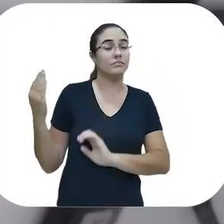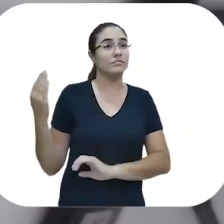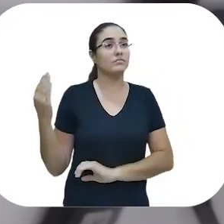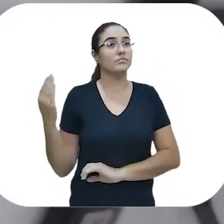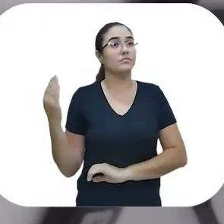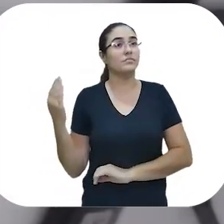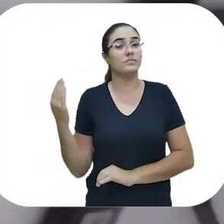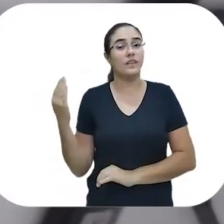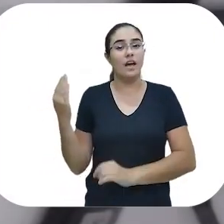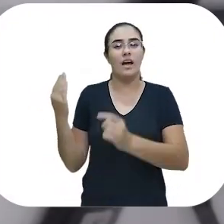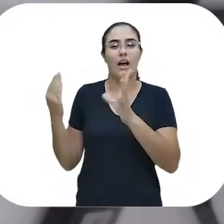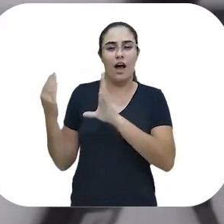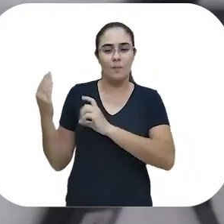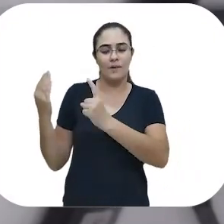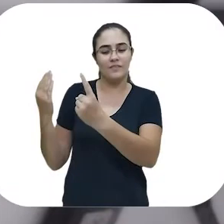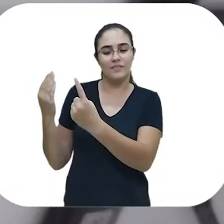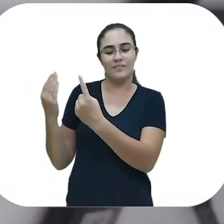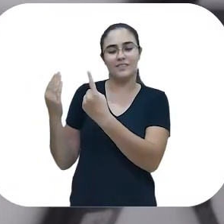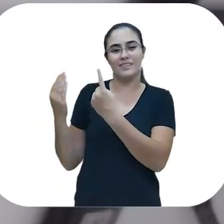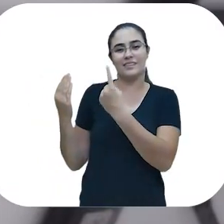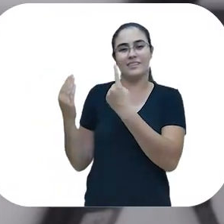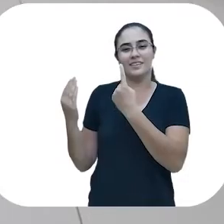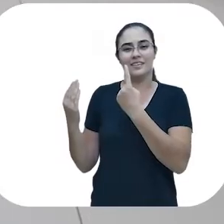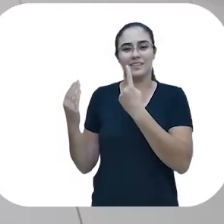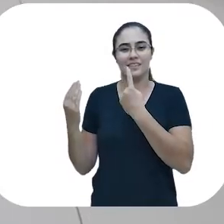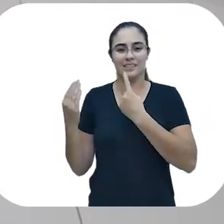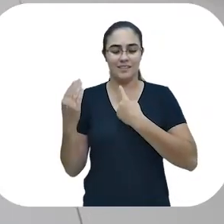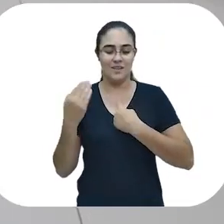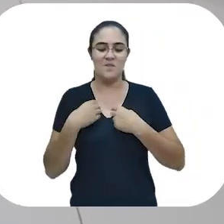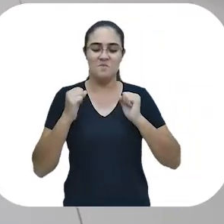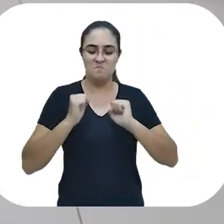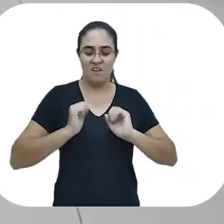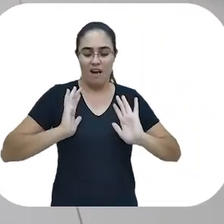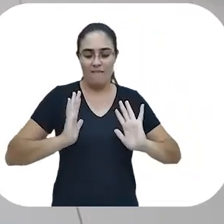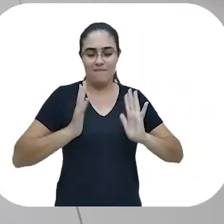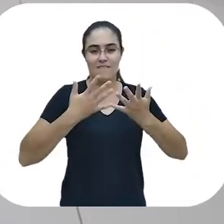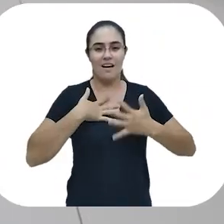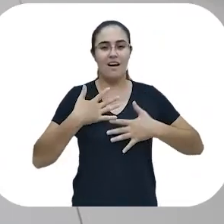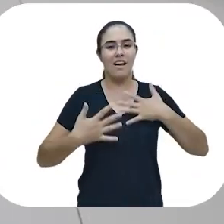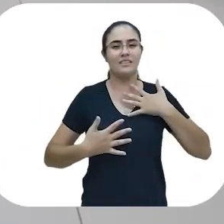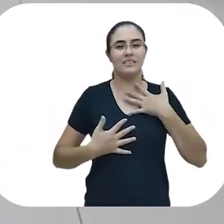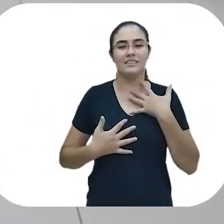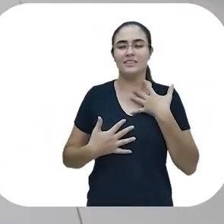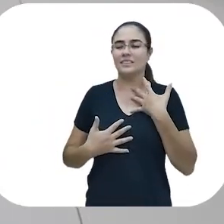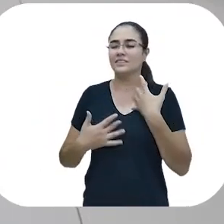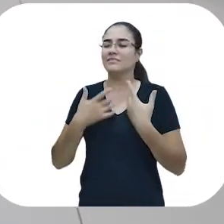entre amor, faça-se festa no meu corpo, fogo que se